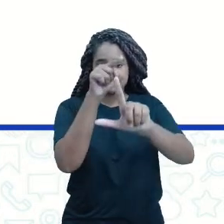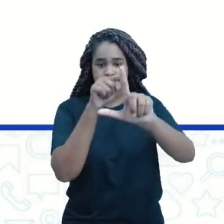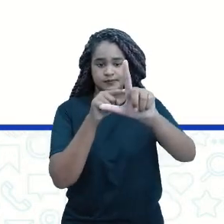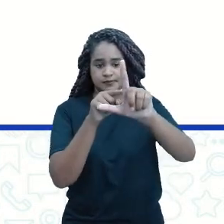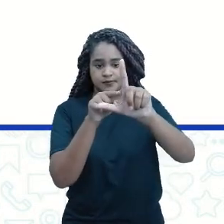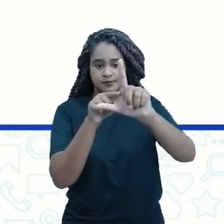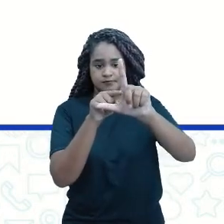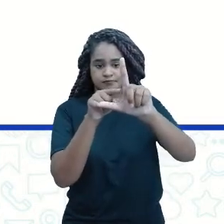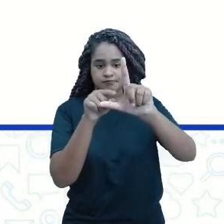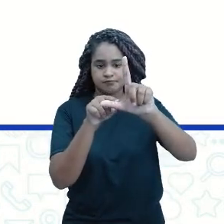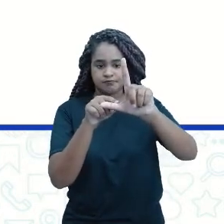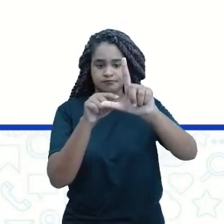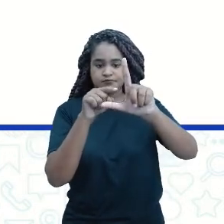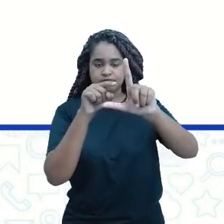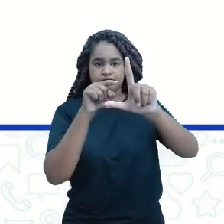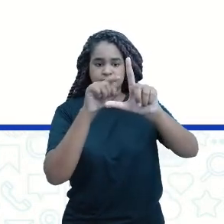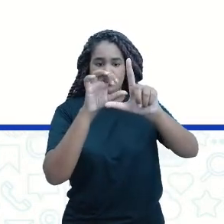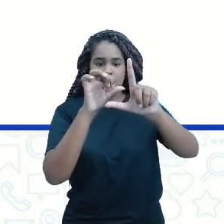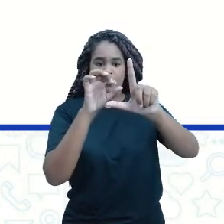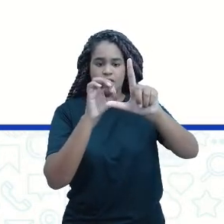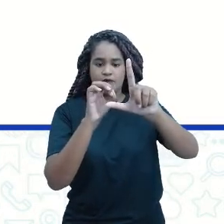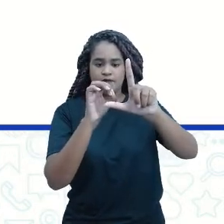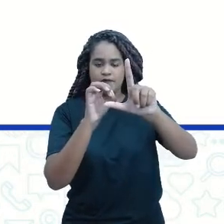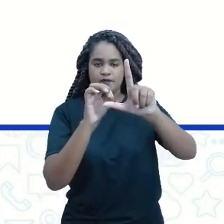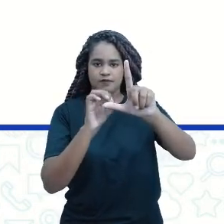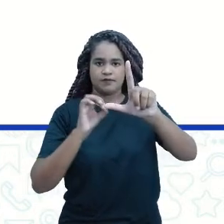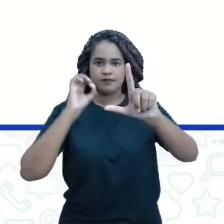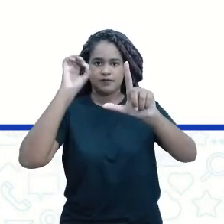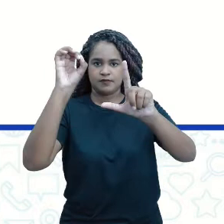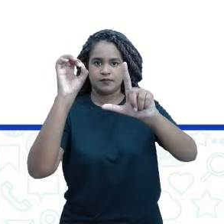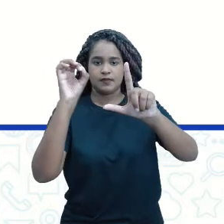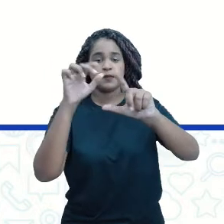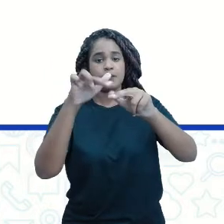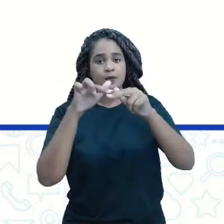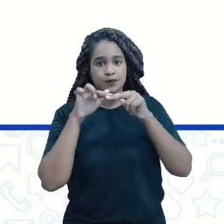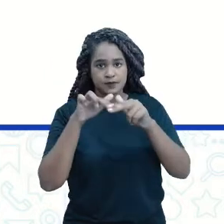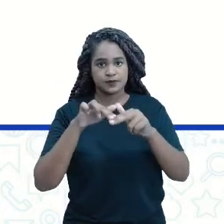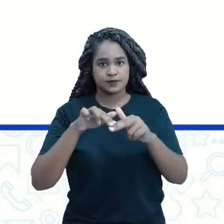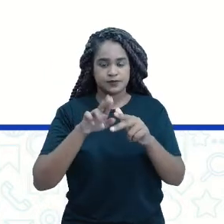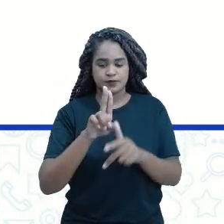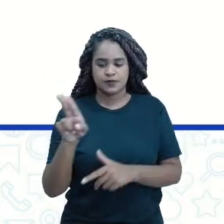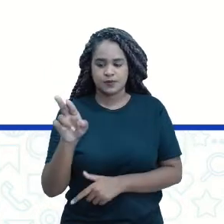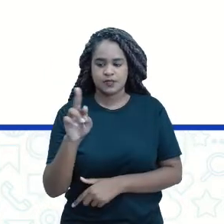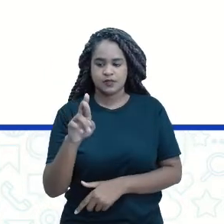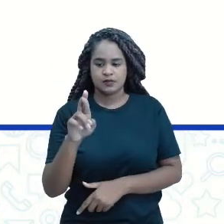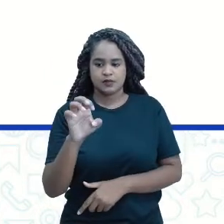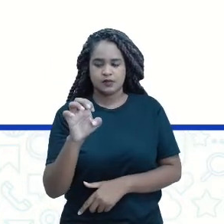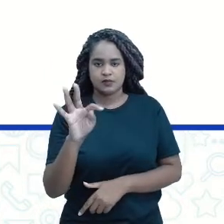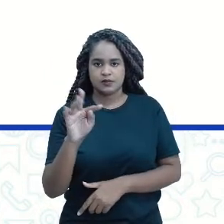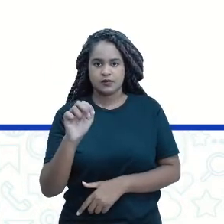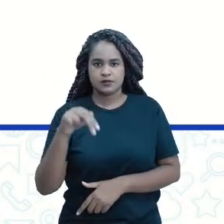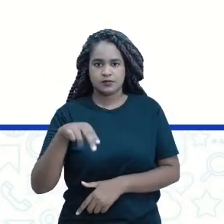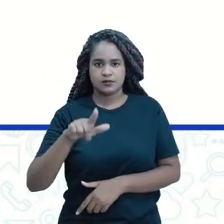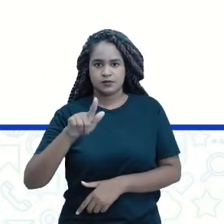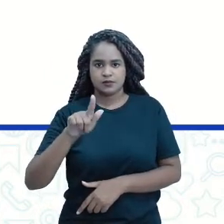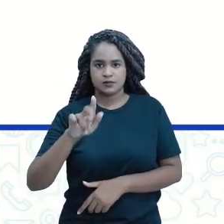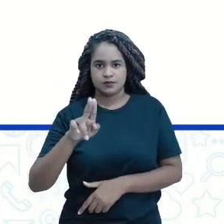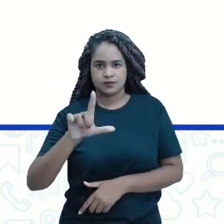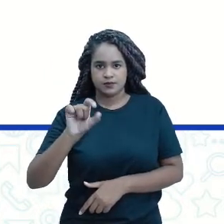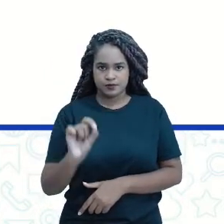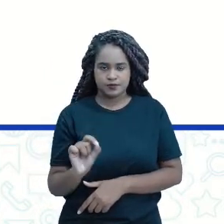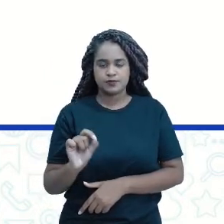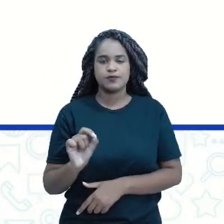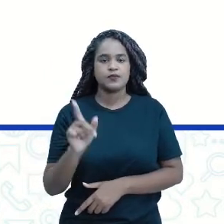um desses ângulos vai ser um ângulo reto, por isso que o nome é triângulo retângulo, tá? Um ângulo reto que é igual